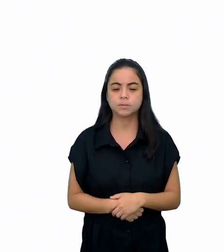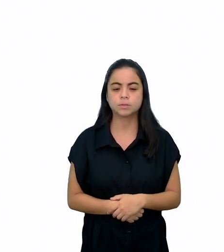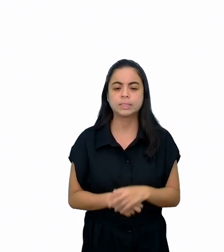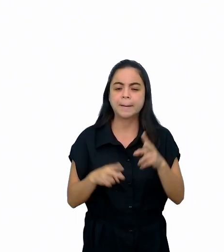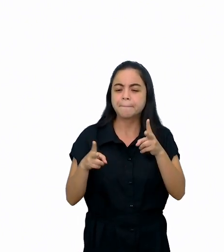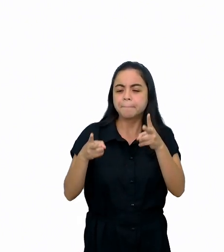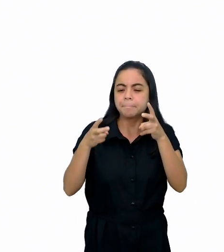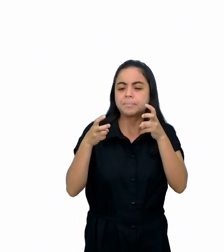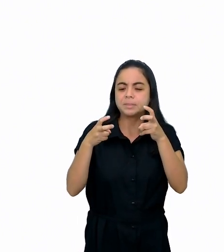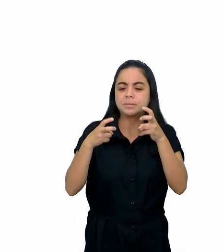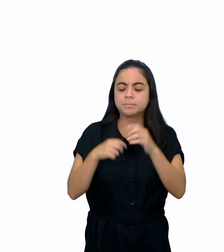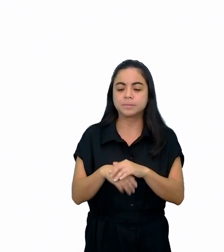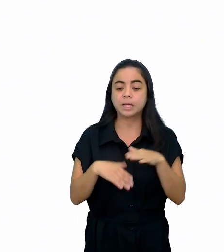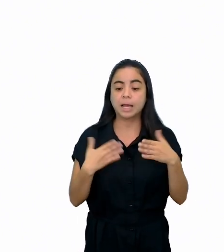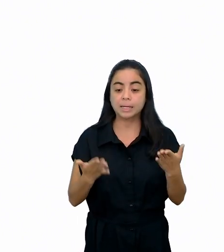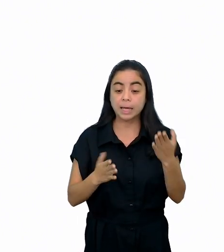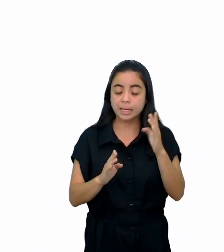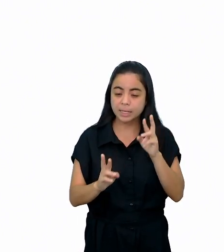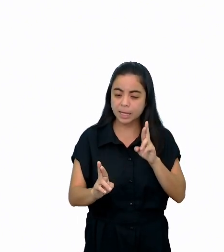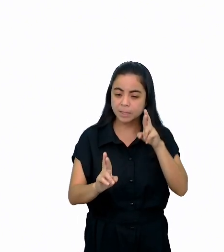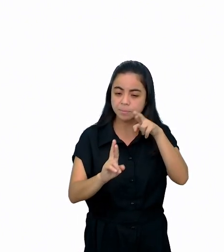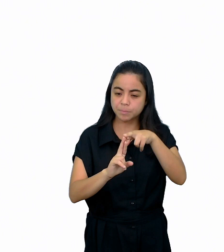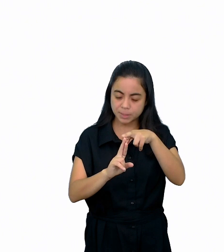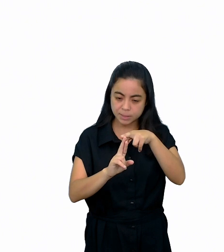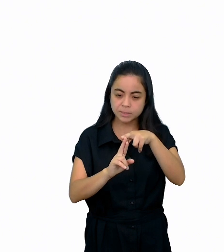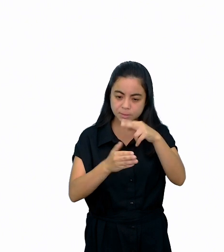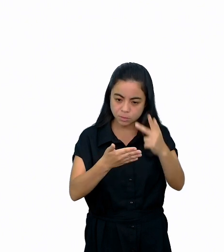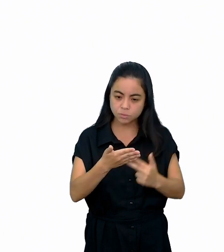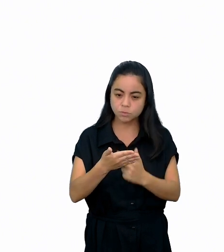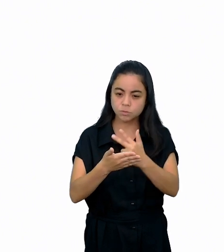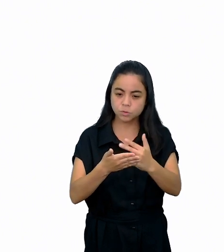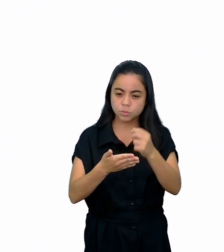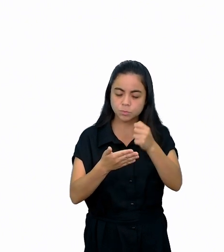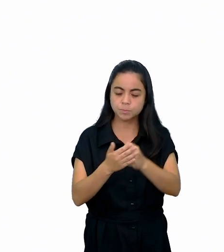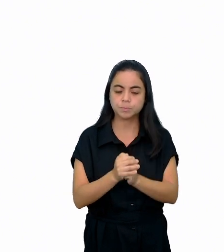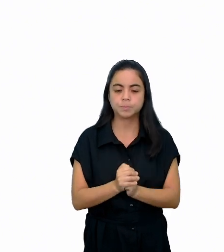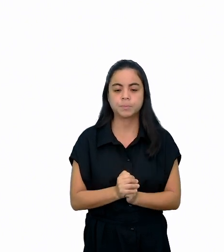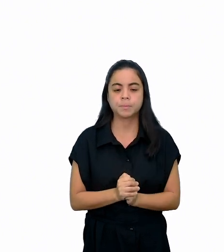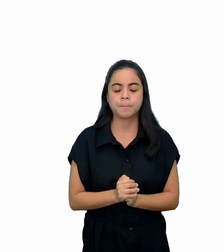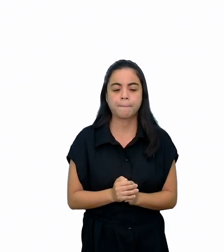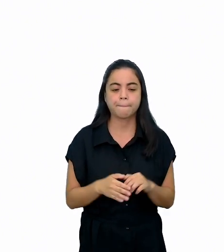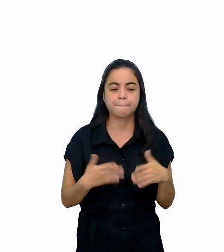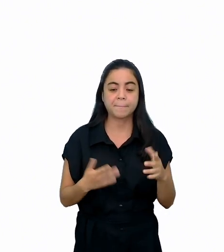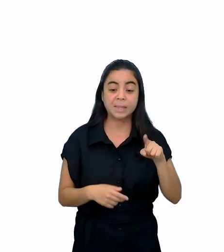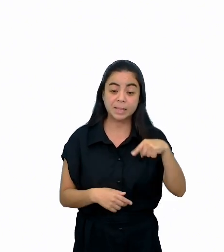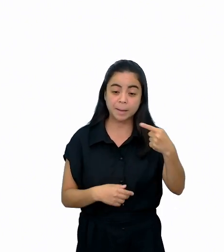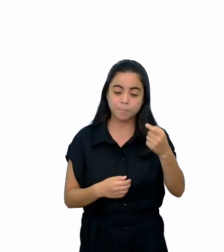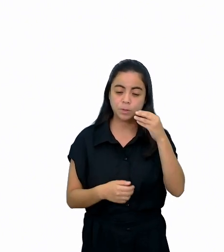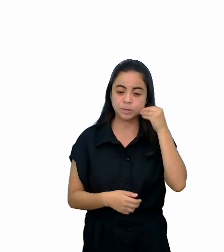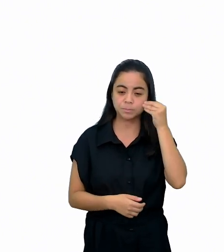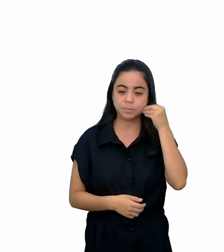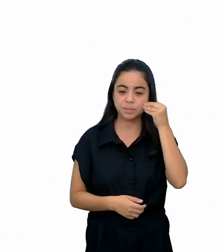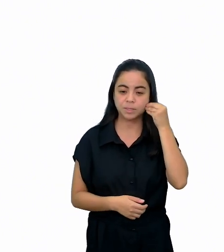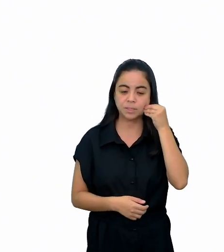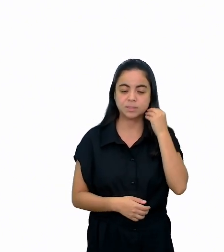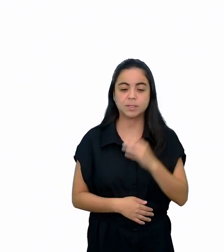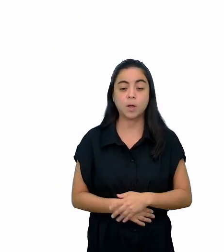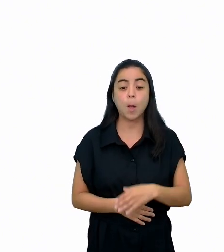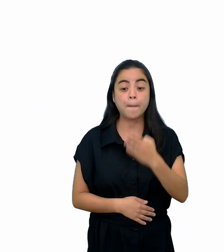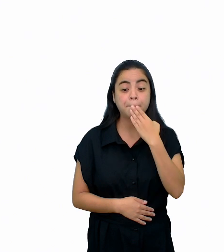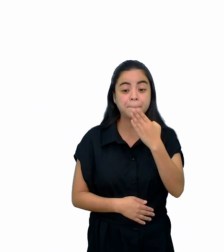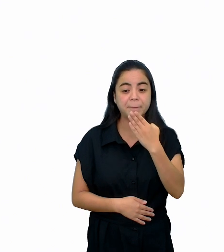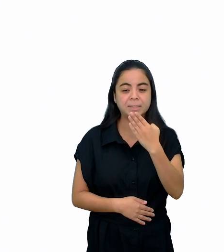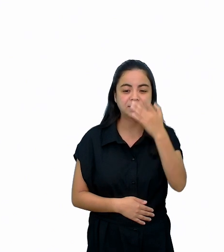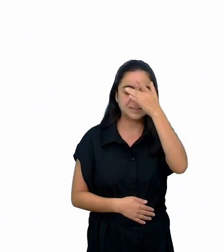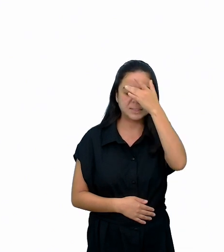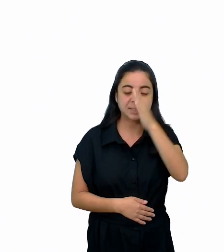perceptível para, então, representá-lo com base na abstração. Bom, após essa experiência, peça aí que as crianças